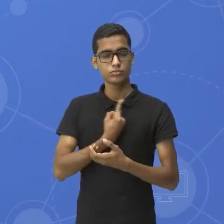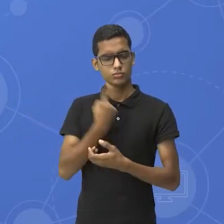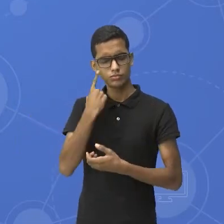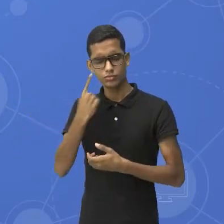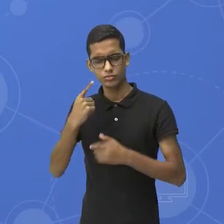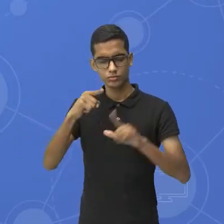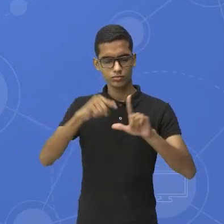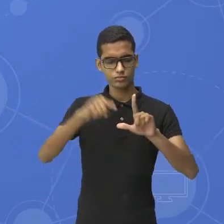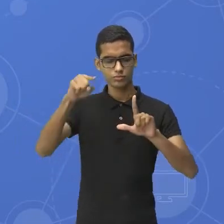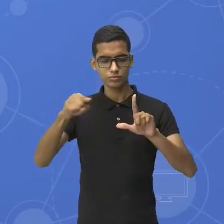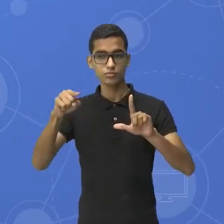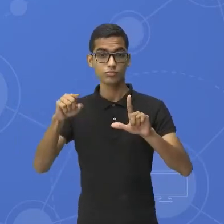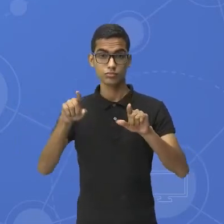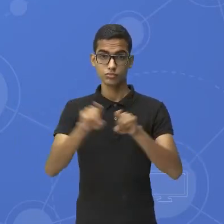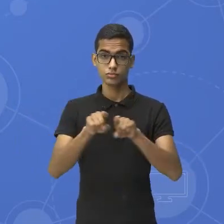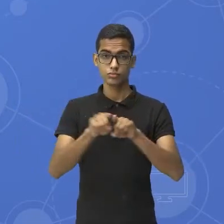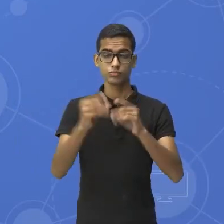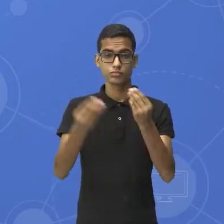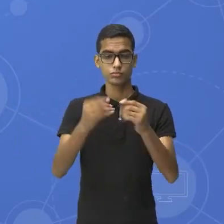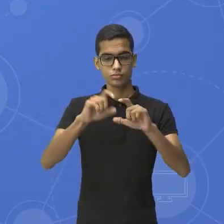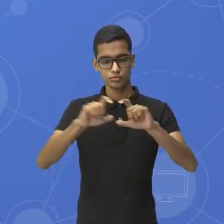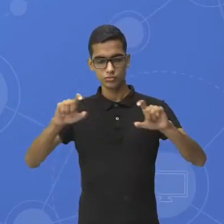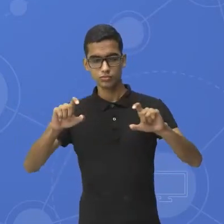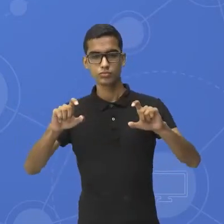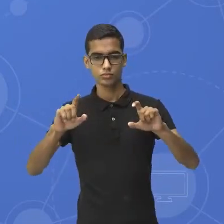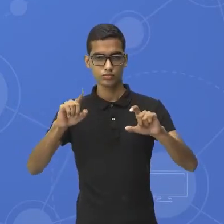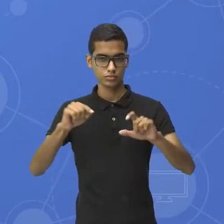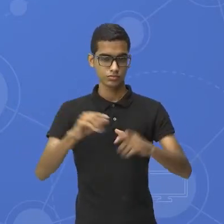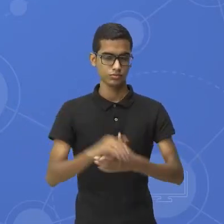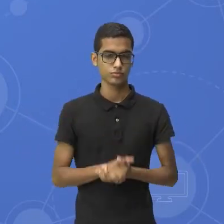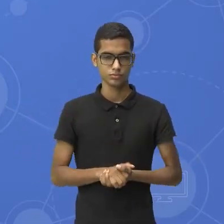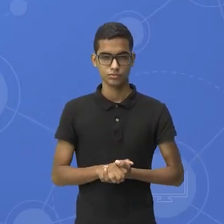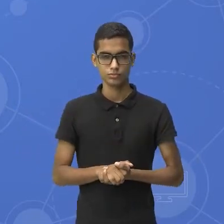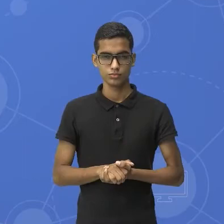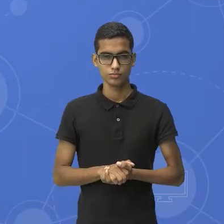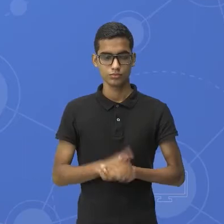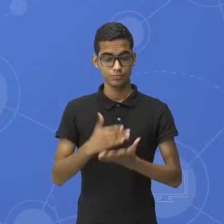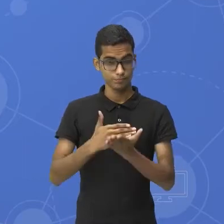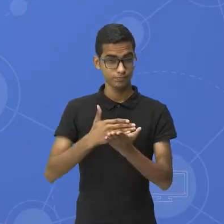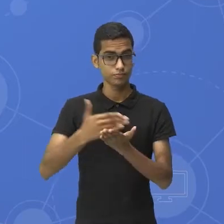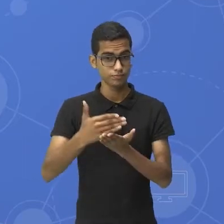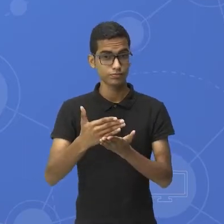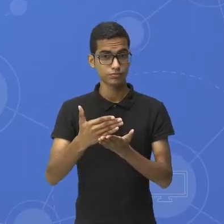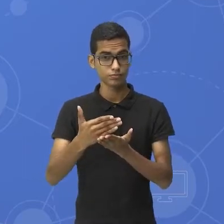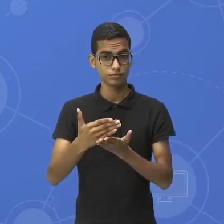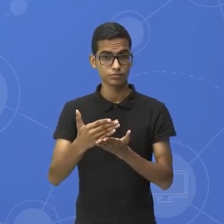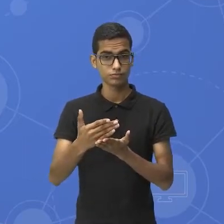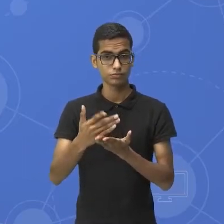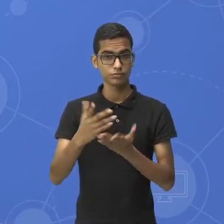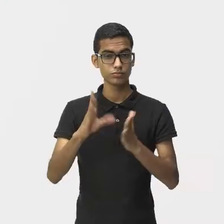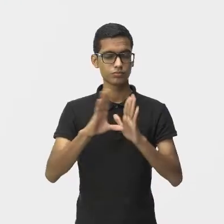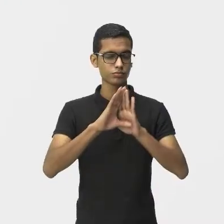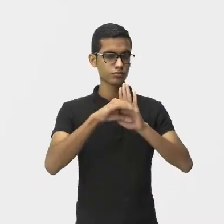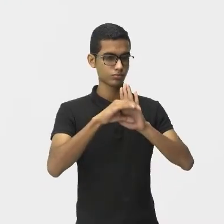gráfico se comporta, né, nesses casos, tá bom? Vamos iniciar então vendo uma pequena definição